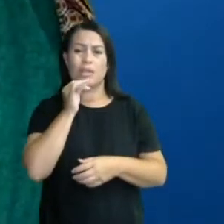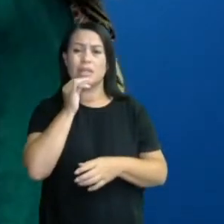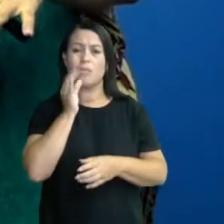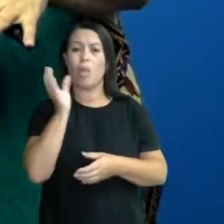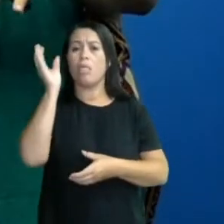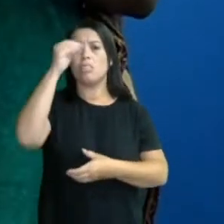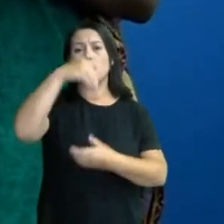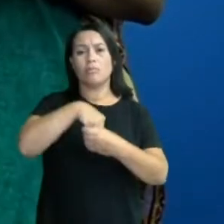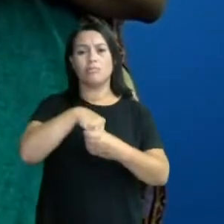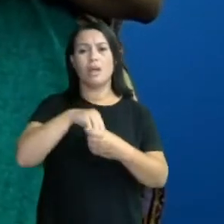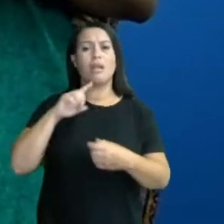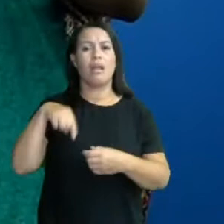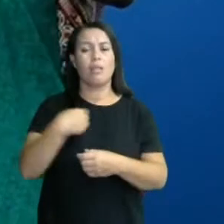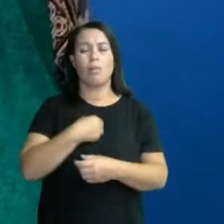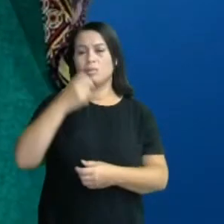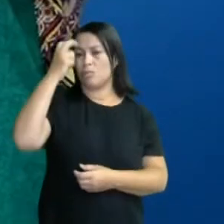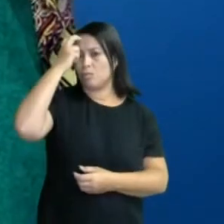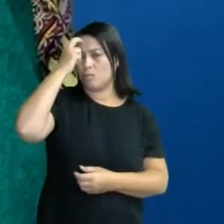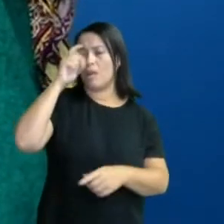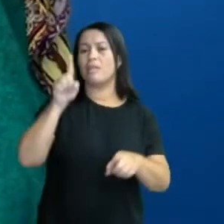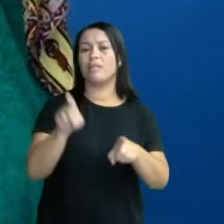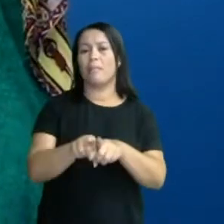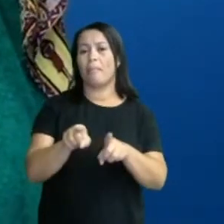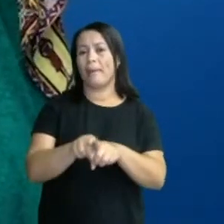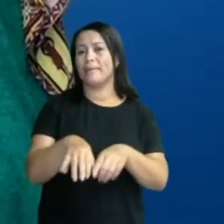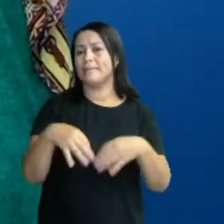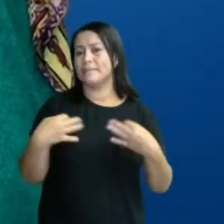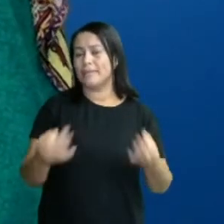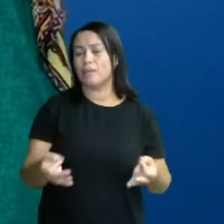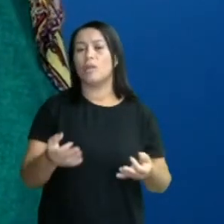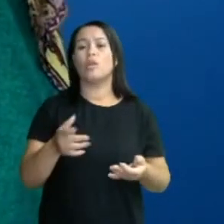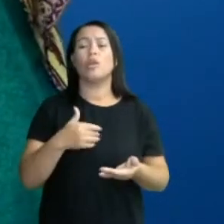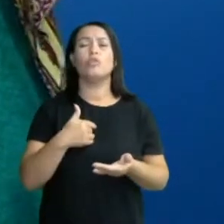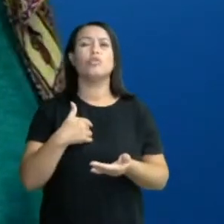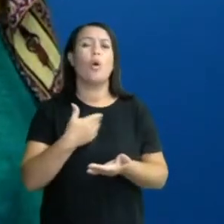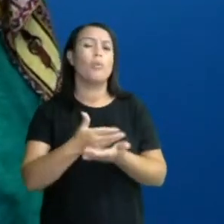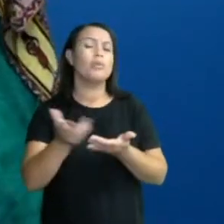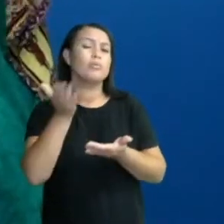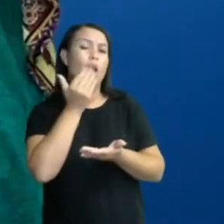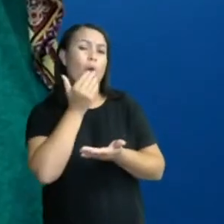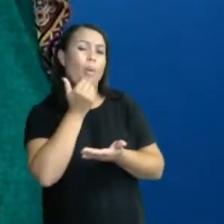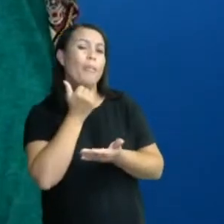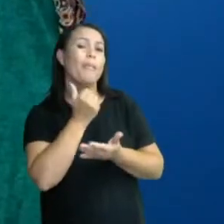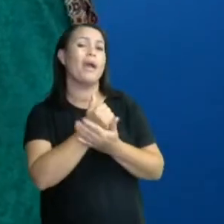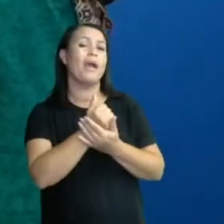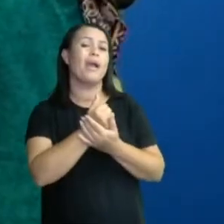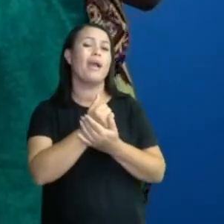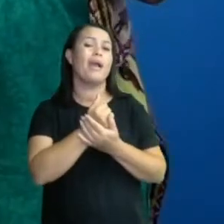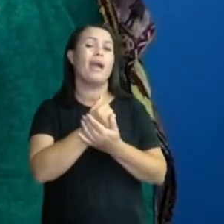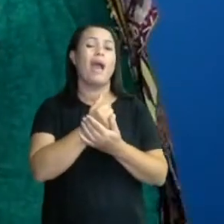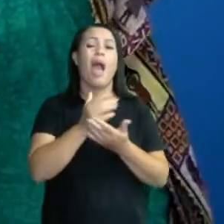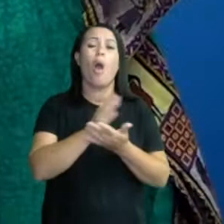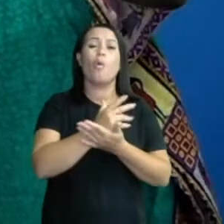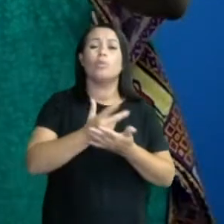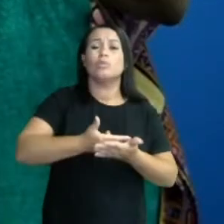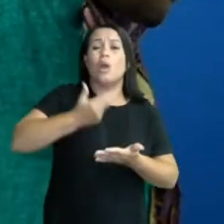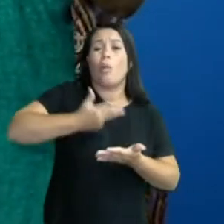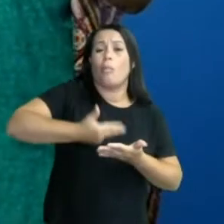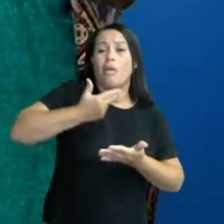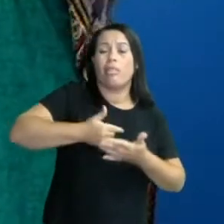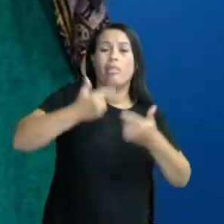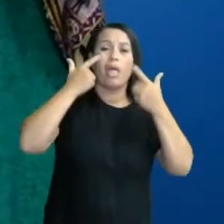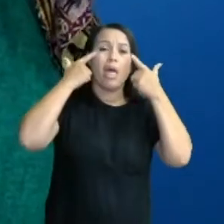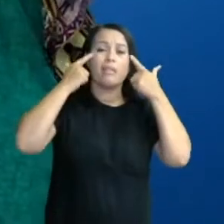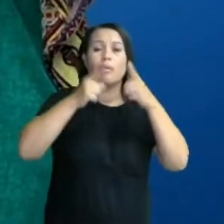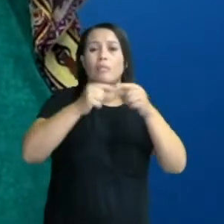ela entrou na nossa cultura também, tá certo? A gente já passou a comer, né, comidas japonesas, italianas,